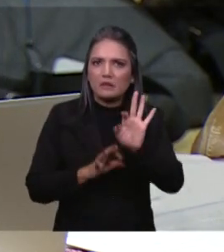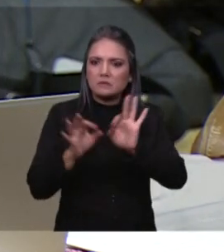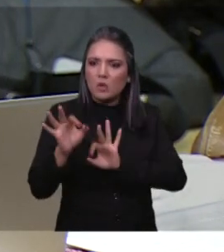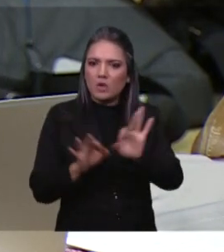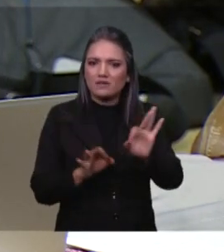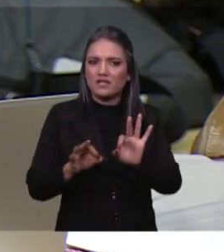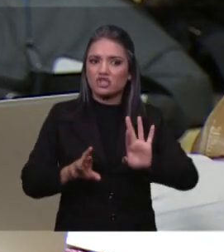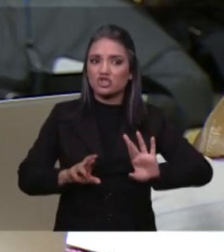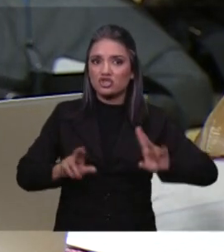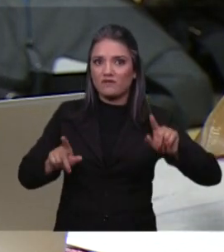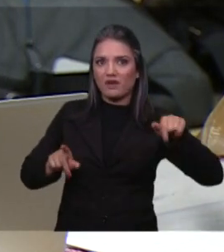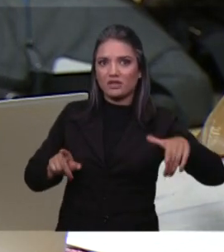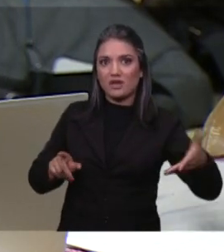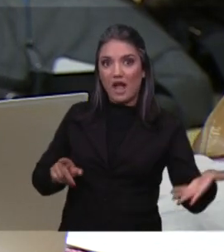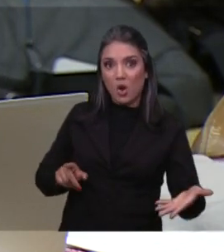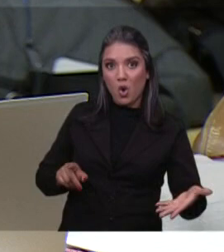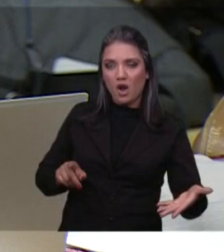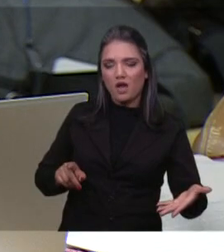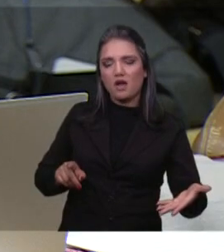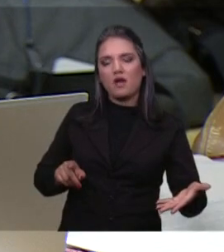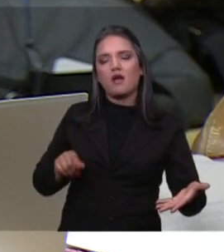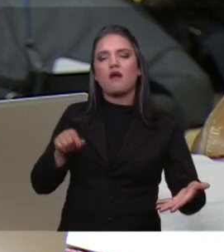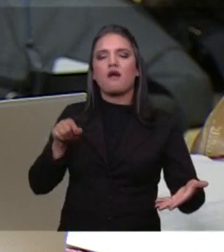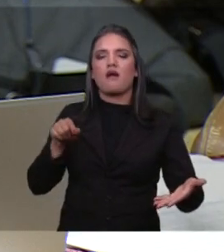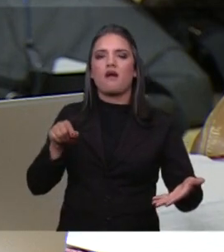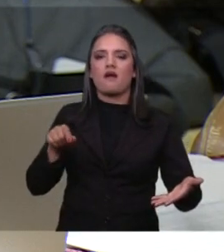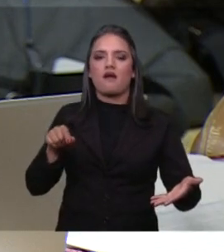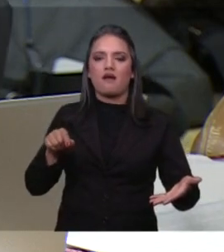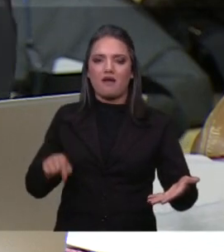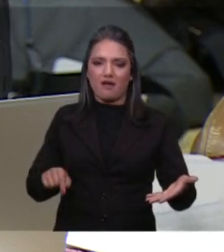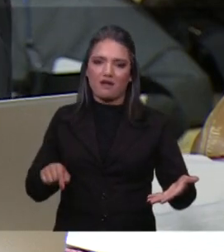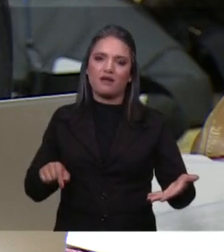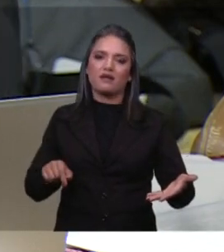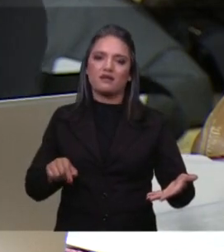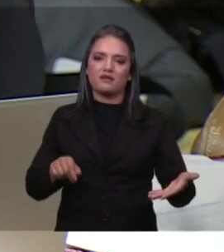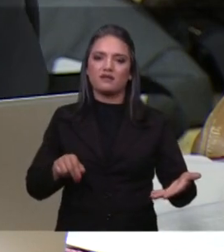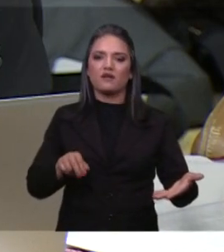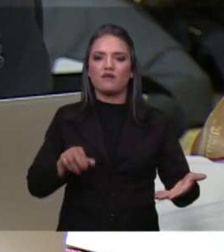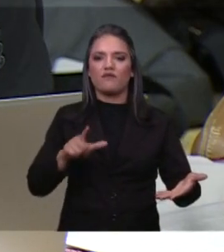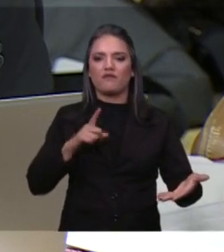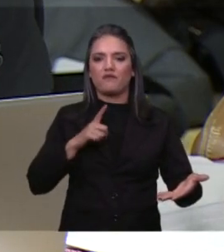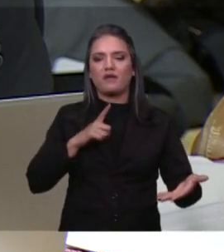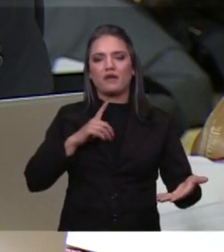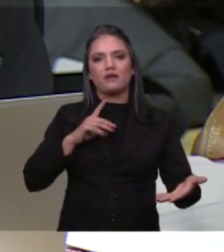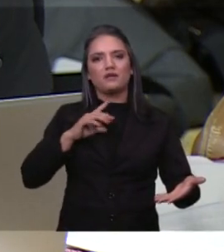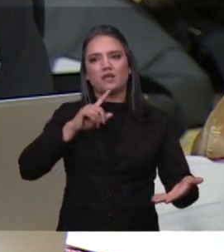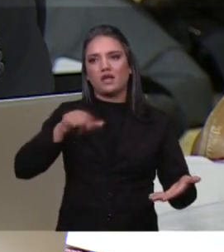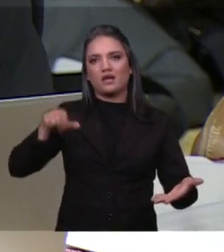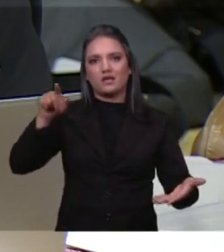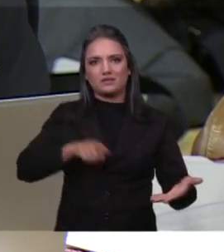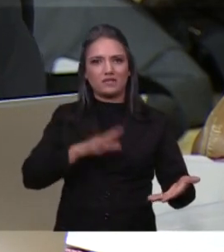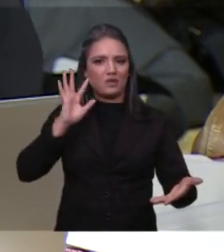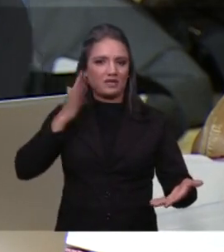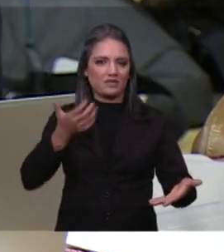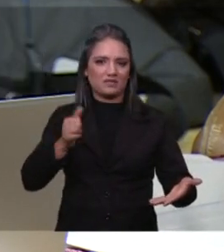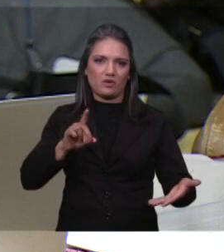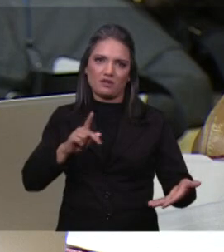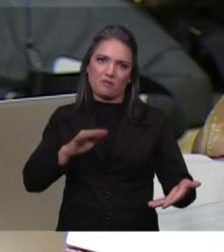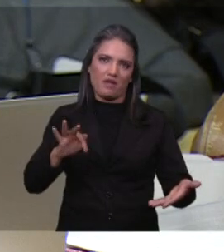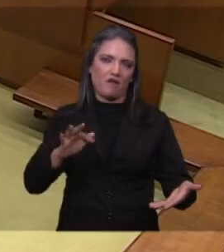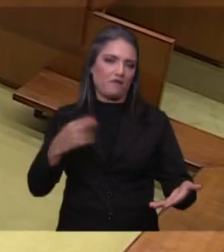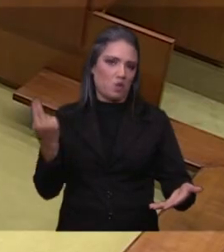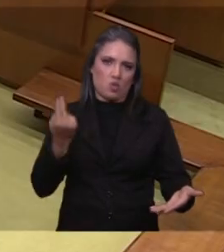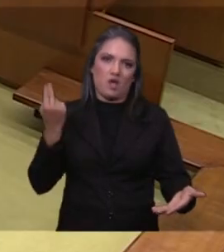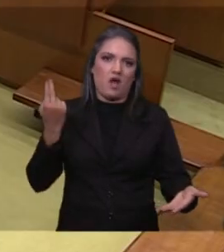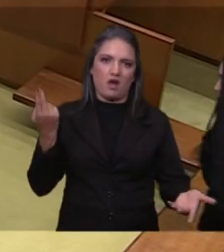estaríamos, via reflexa, aceitando, entre aspas, uma rescisória da DPF. Isso eu não entendo possível.